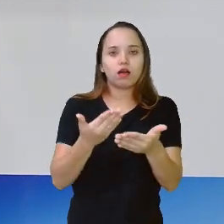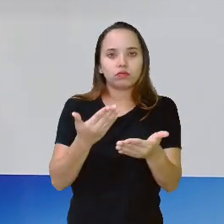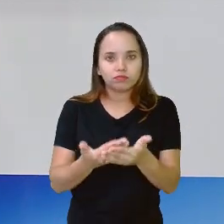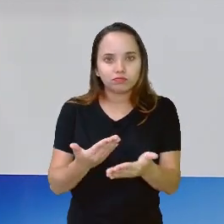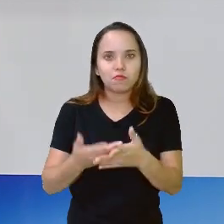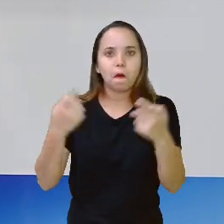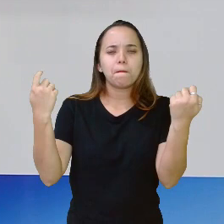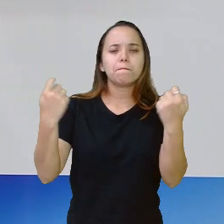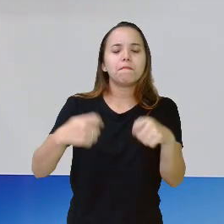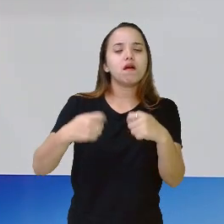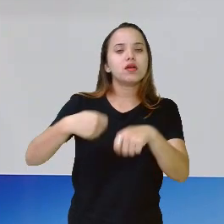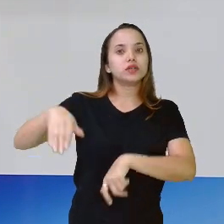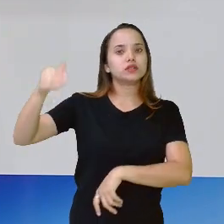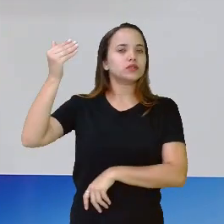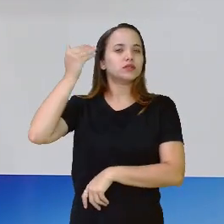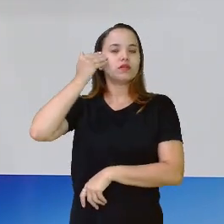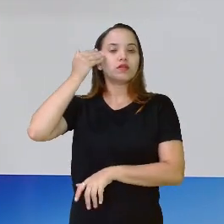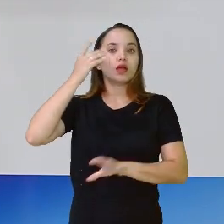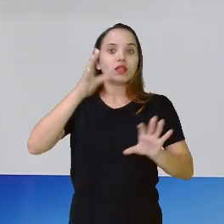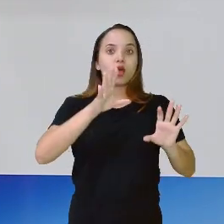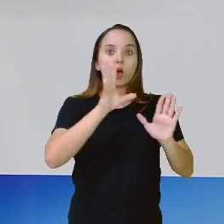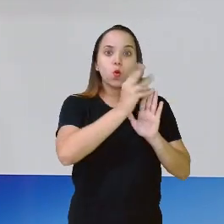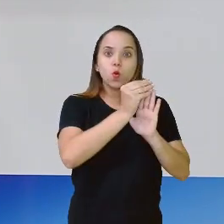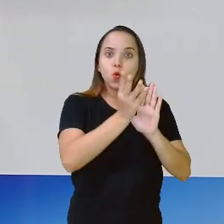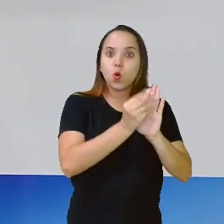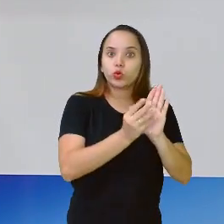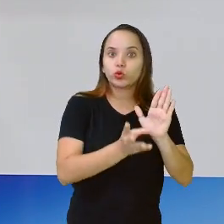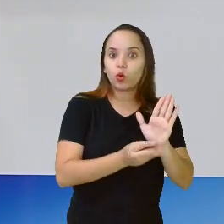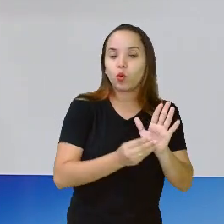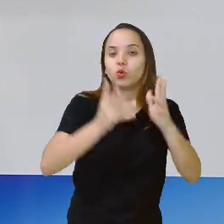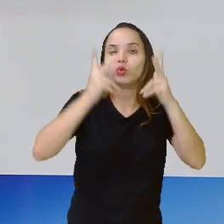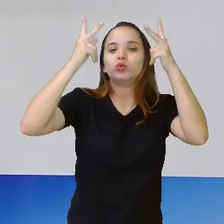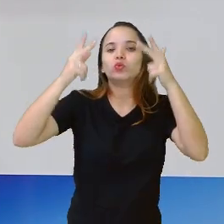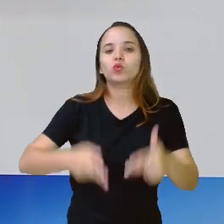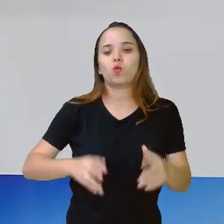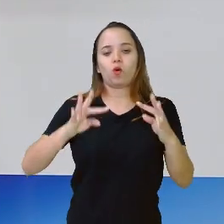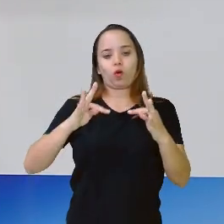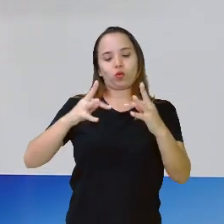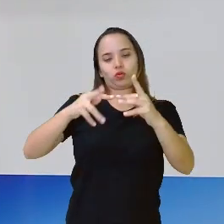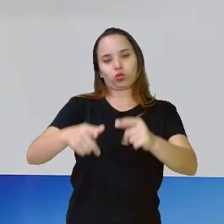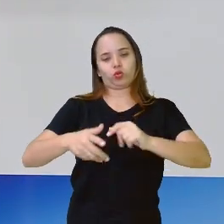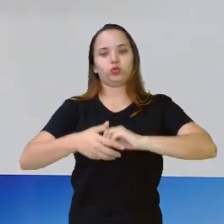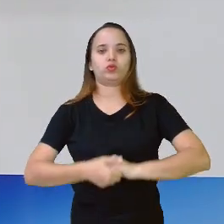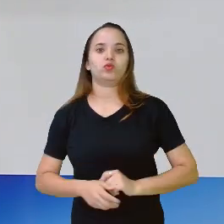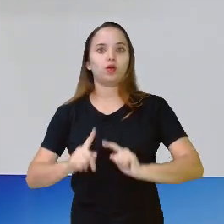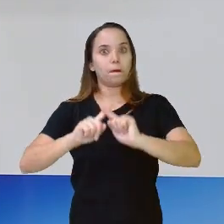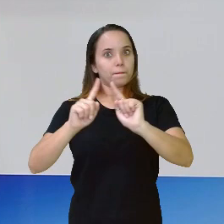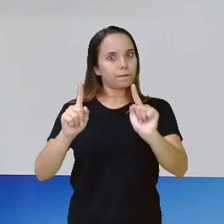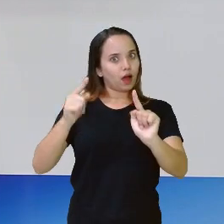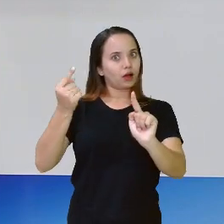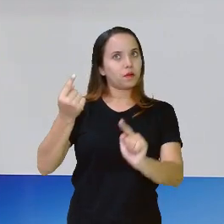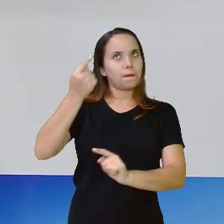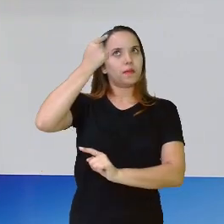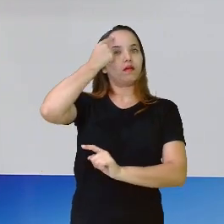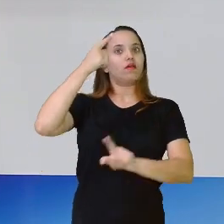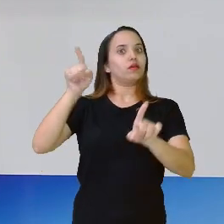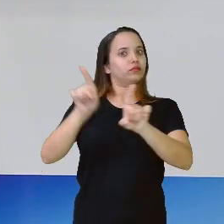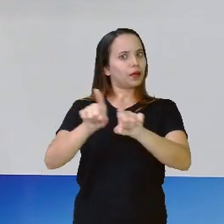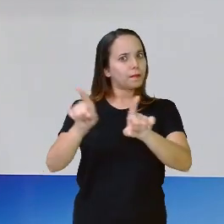currículo de maneira igualitária. Quando eu falo de maneira igualitária, mas considerando a sua